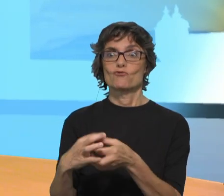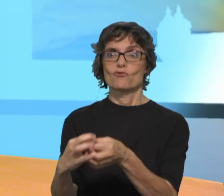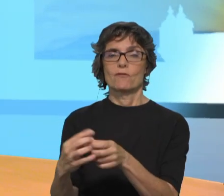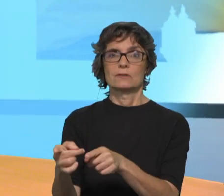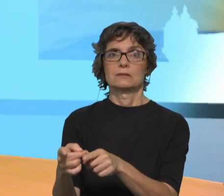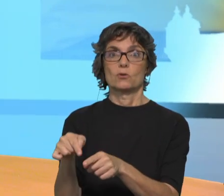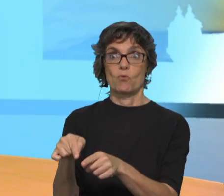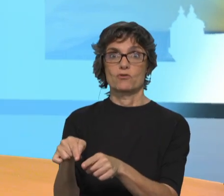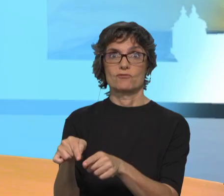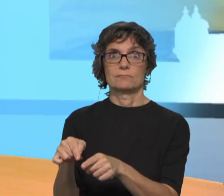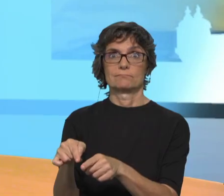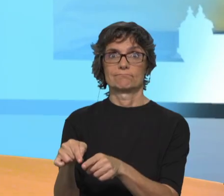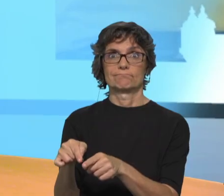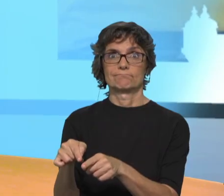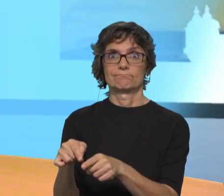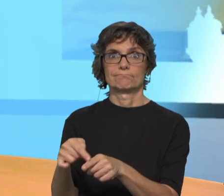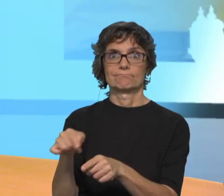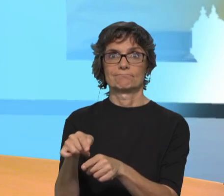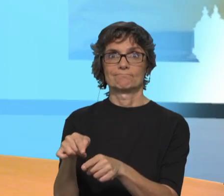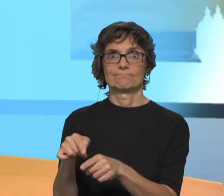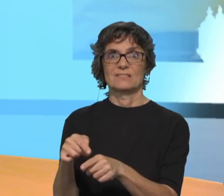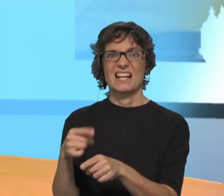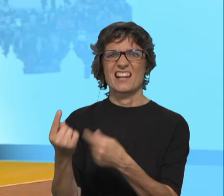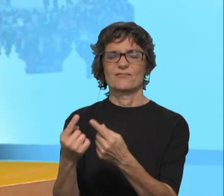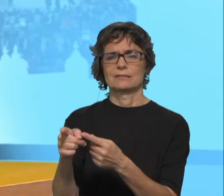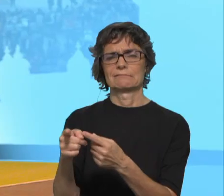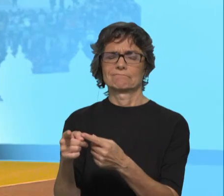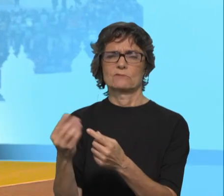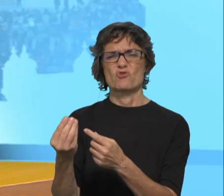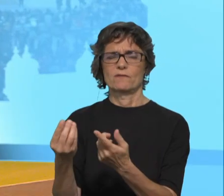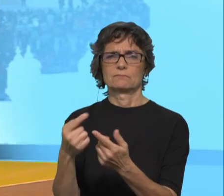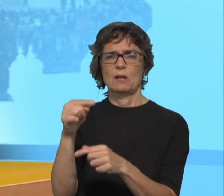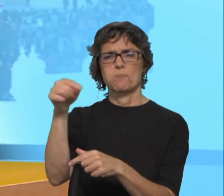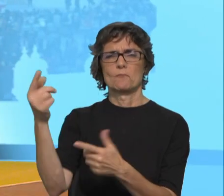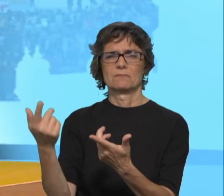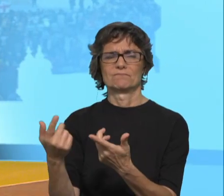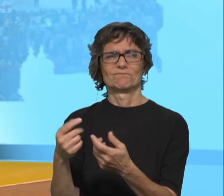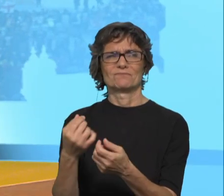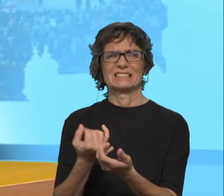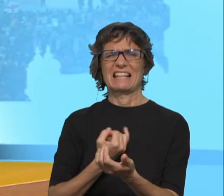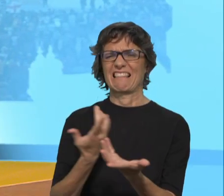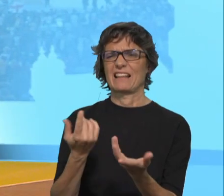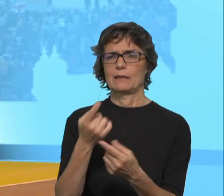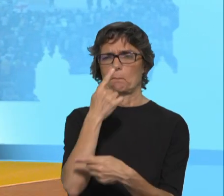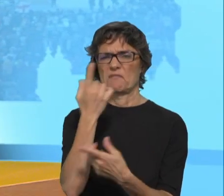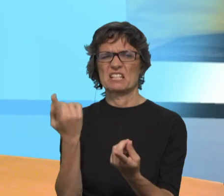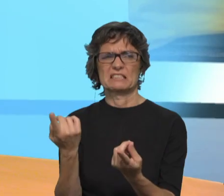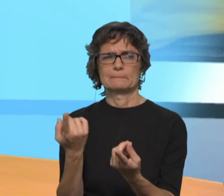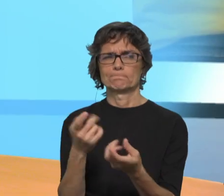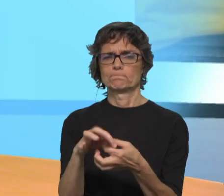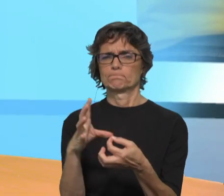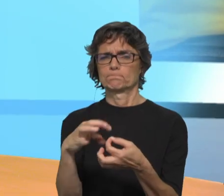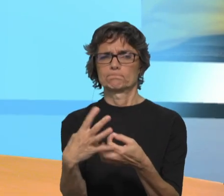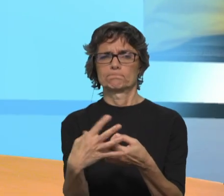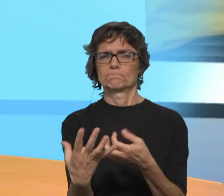hoje estão tão, por vezes, ligados a identidades, preferências,